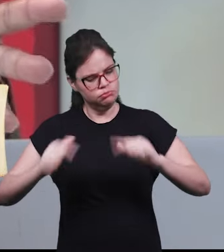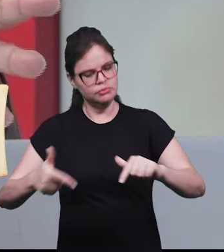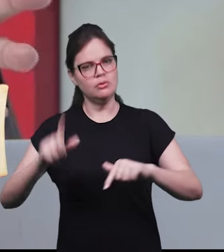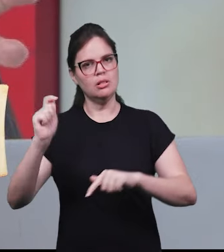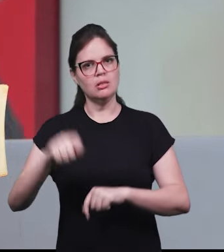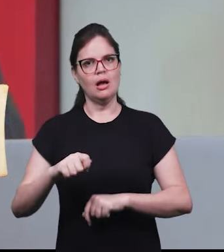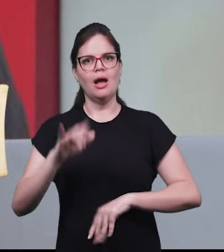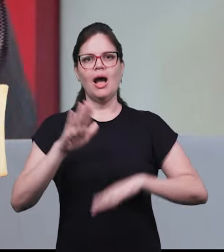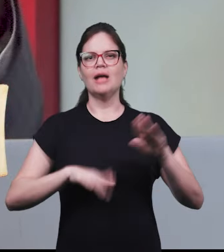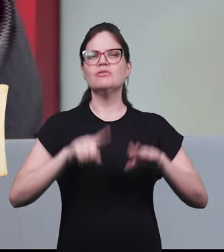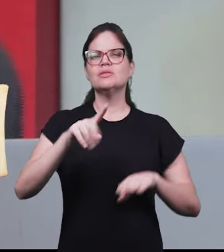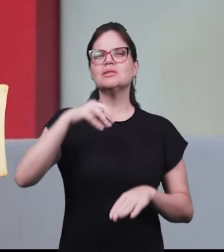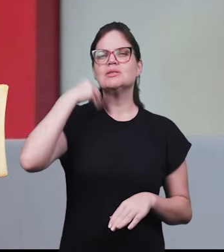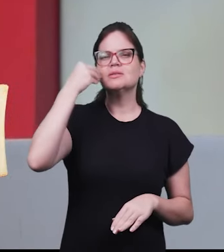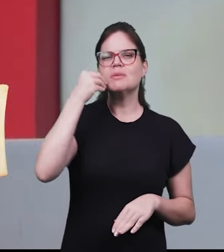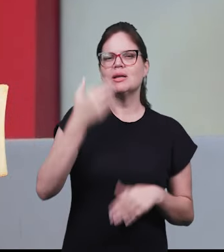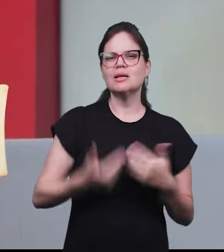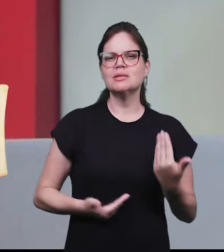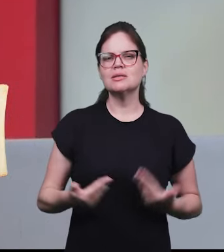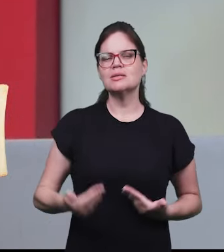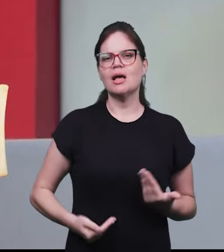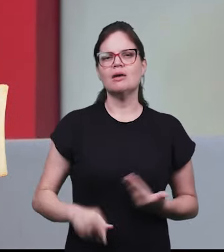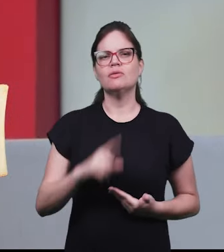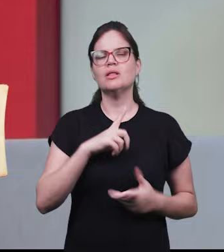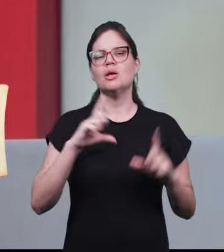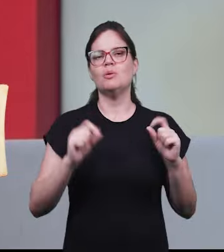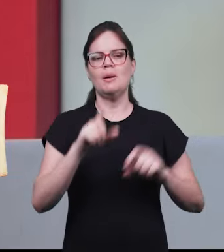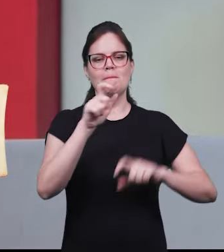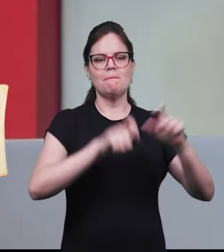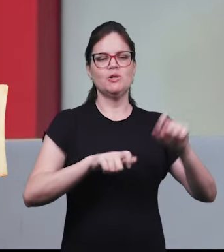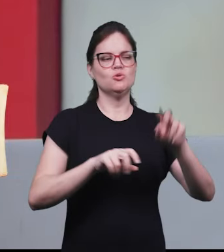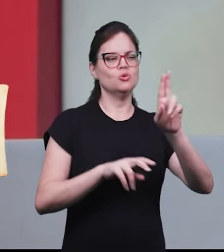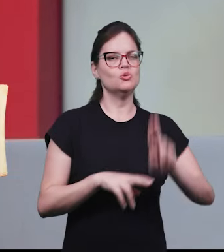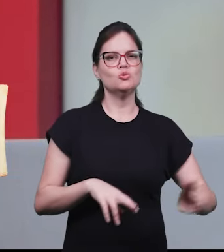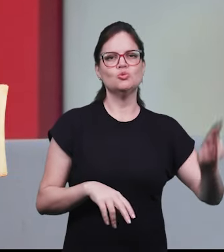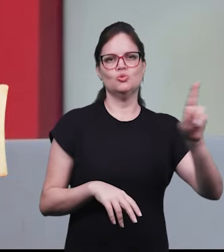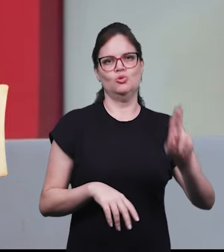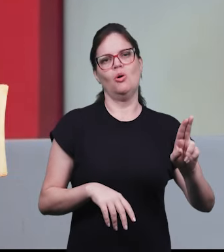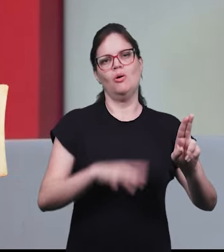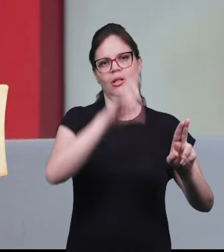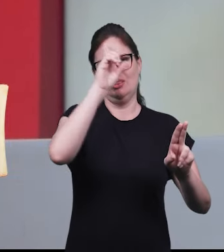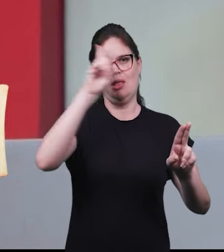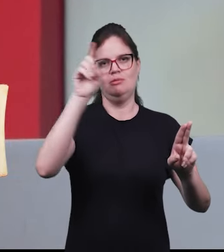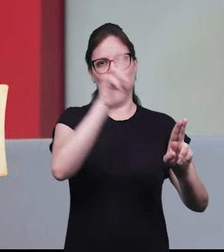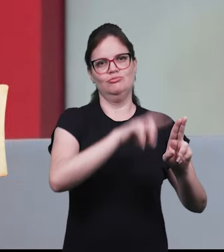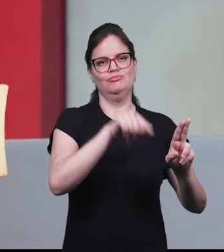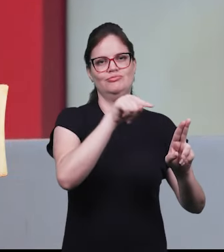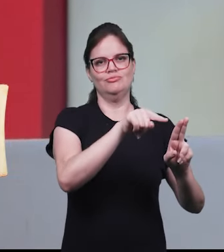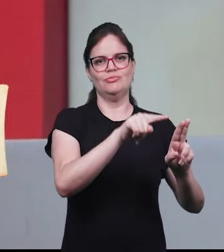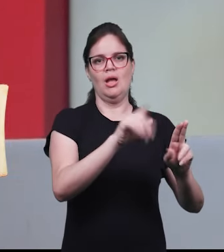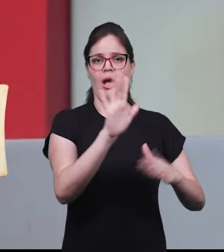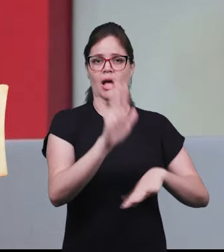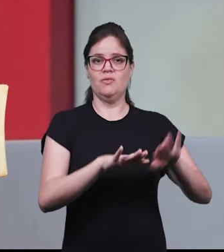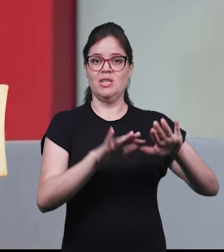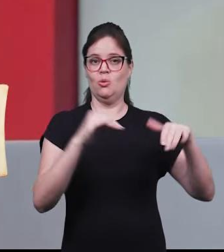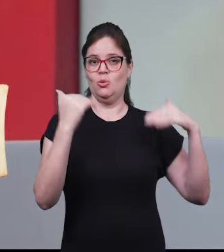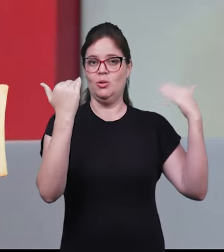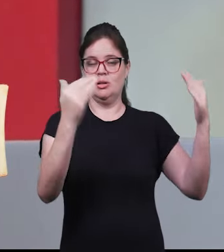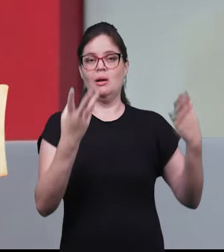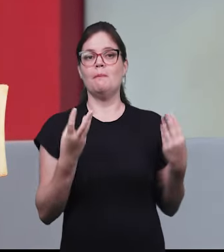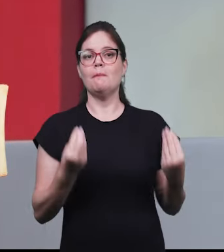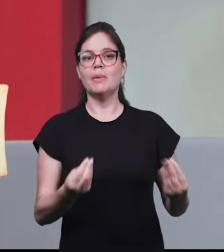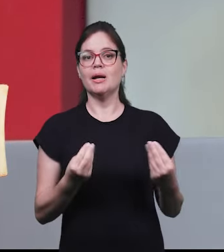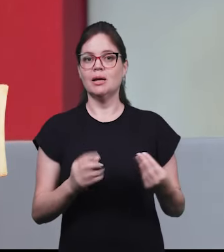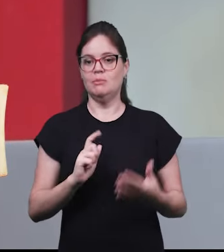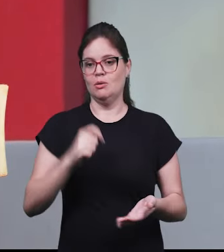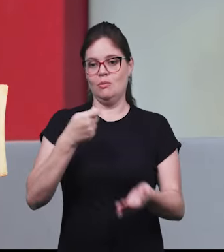fazer. Quantos irmãos têm experiências de pessoas que Deus usou, até autoridades ou pessoas que você nem imaginava para